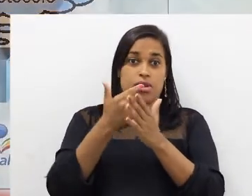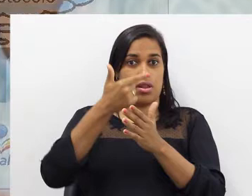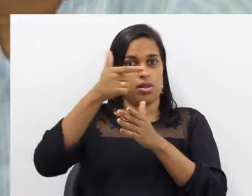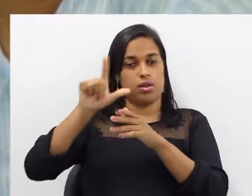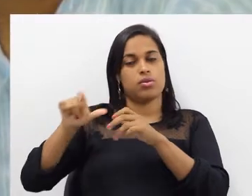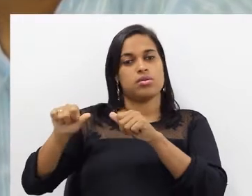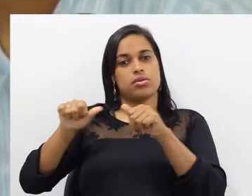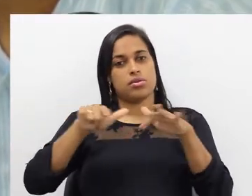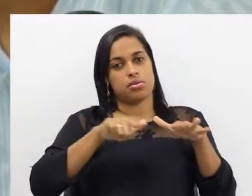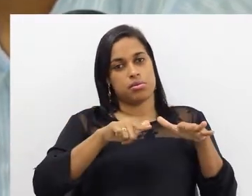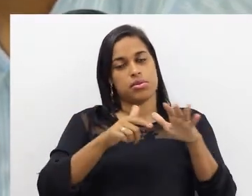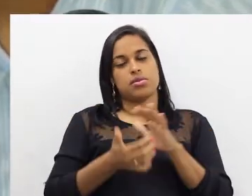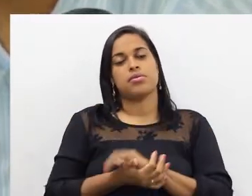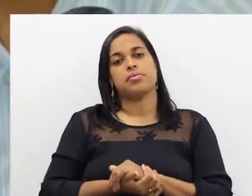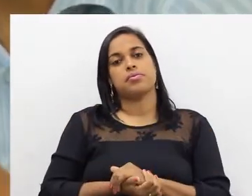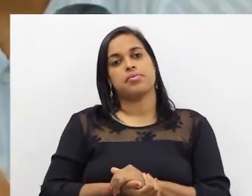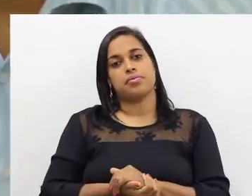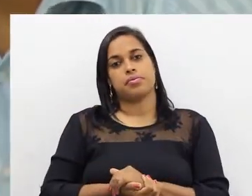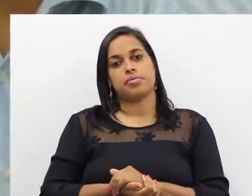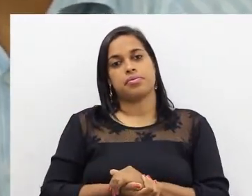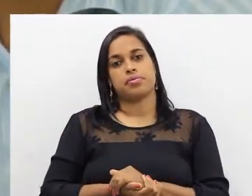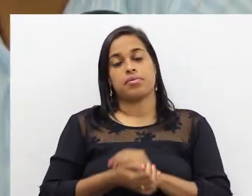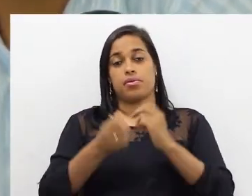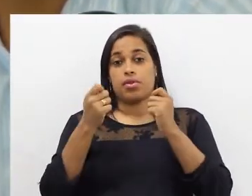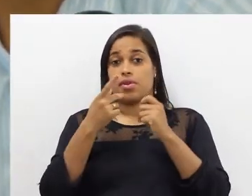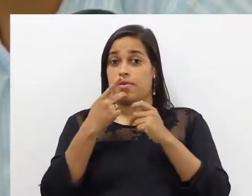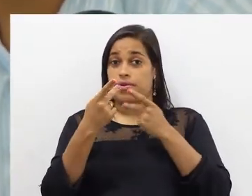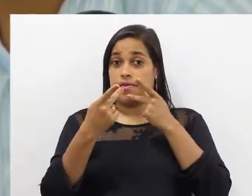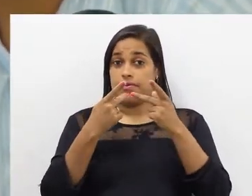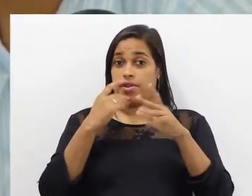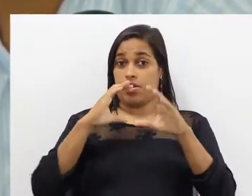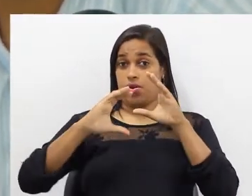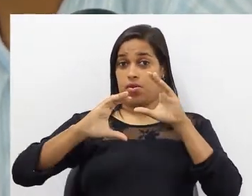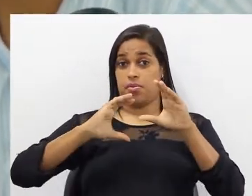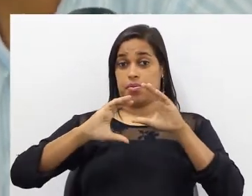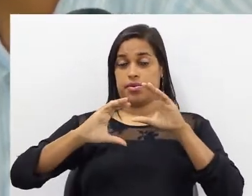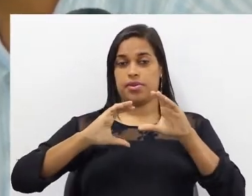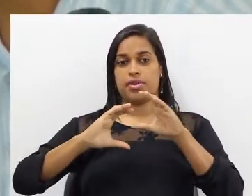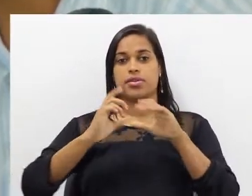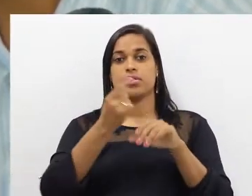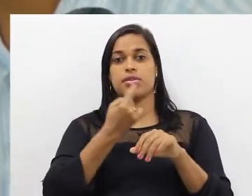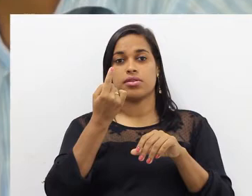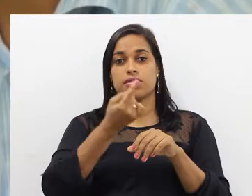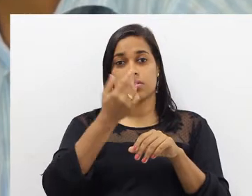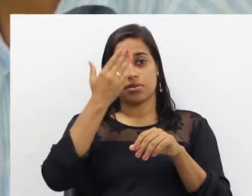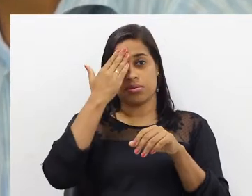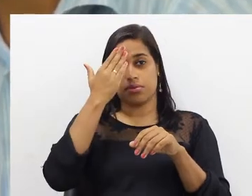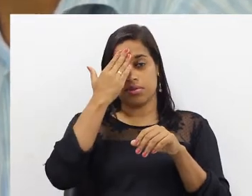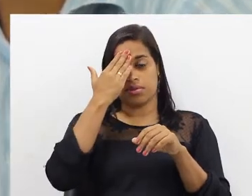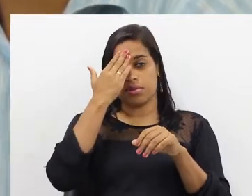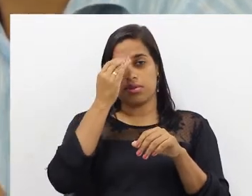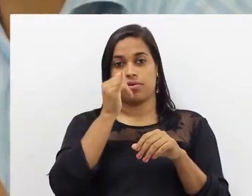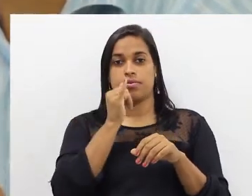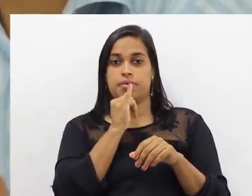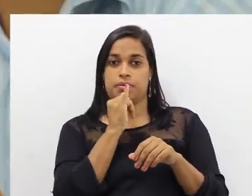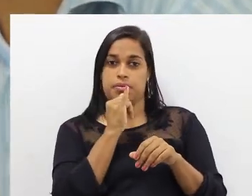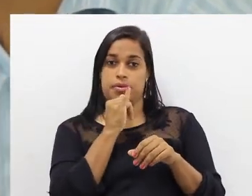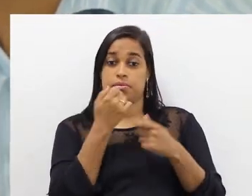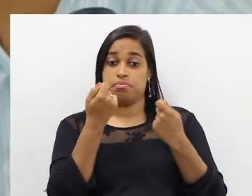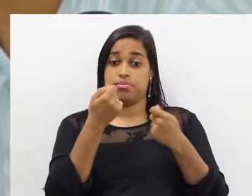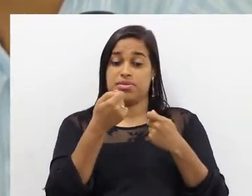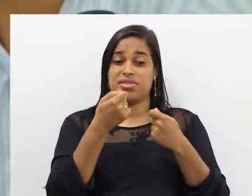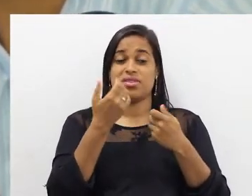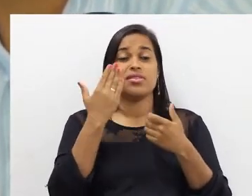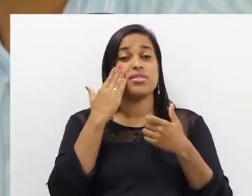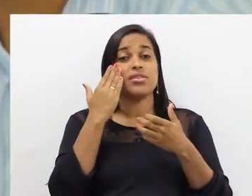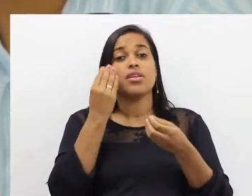semana. Quando a gente fala de comunicação, a gente também tem que entender o fluxo, como é